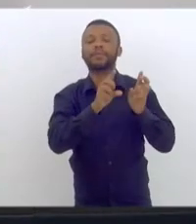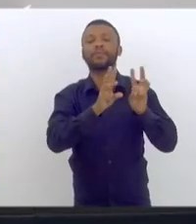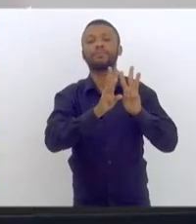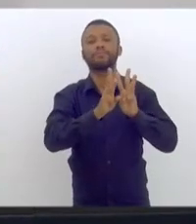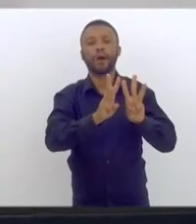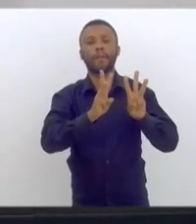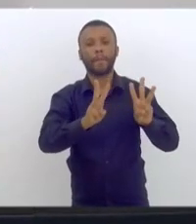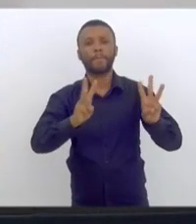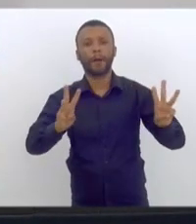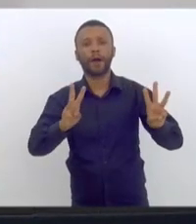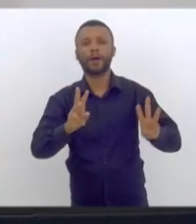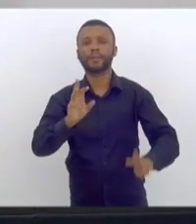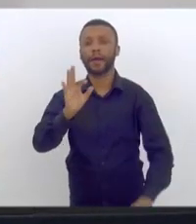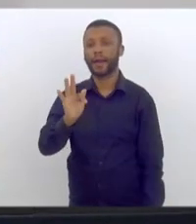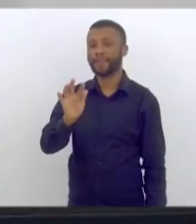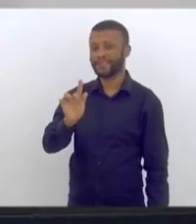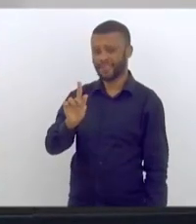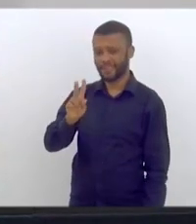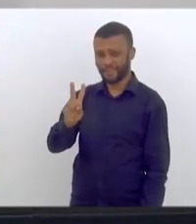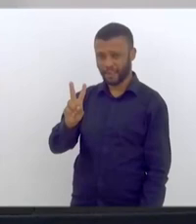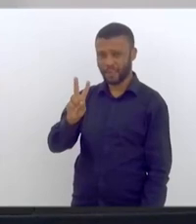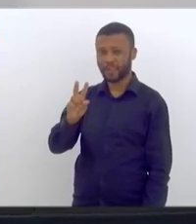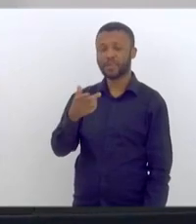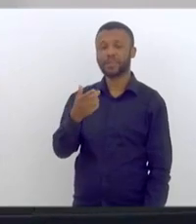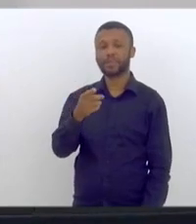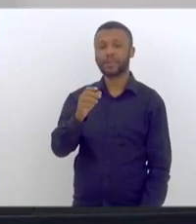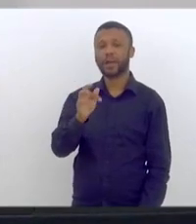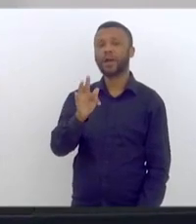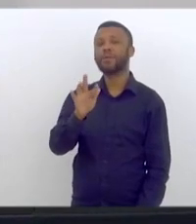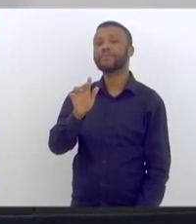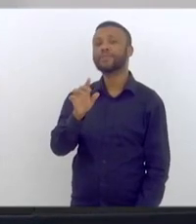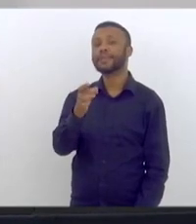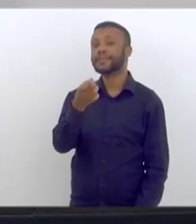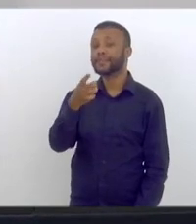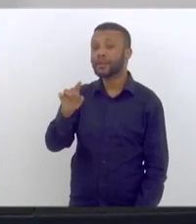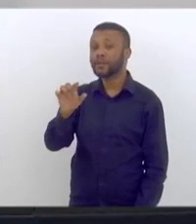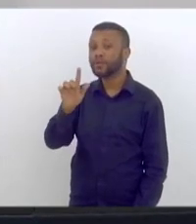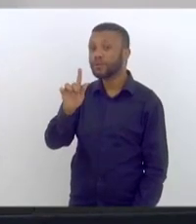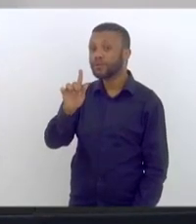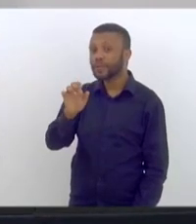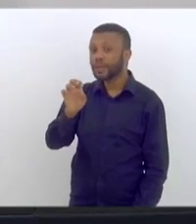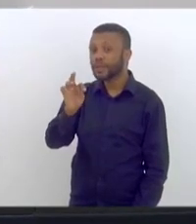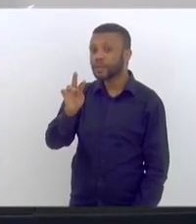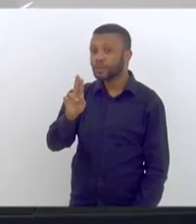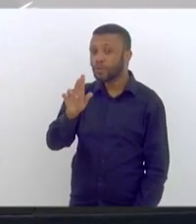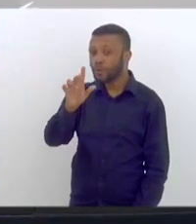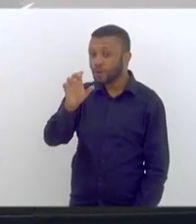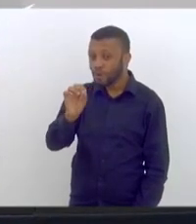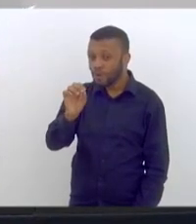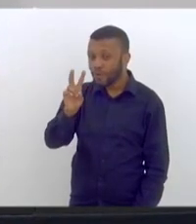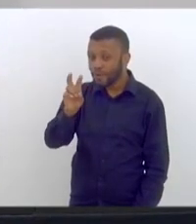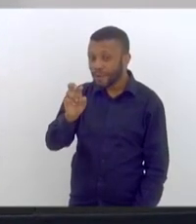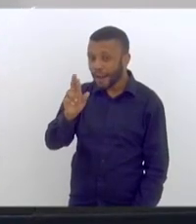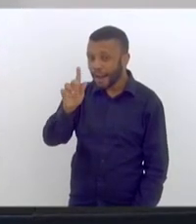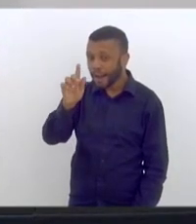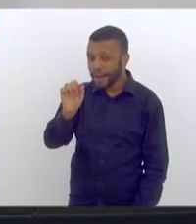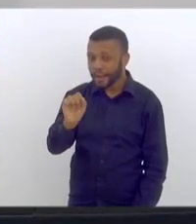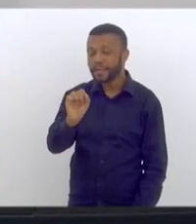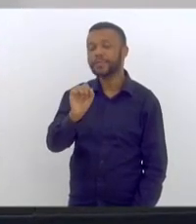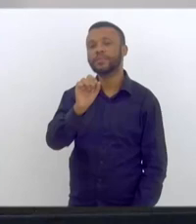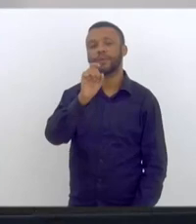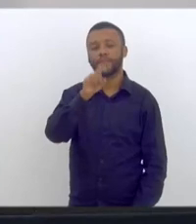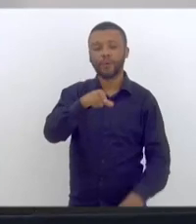da Fundação Getúlio Vargas e escrutina esse GPM